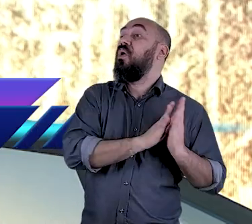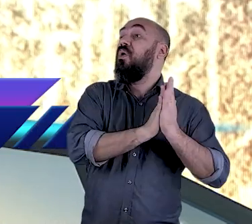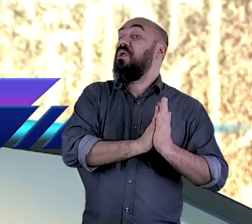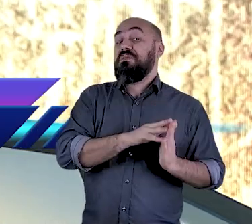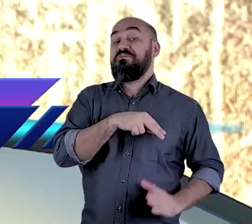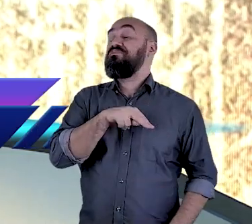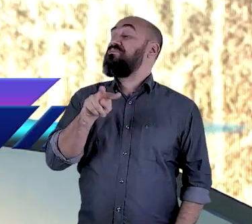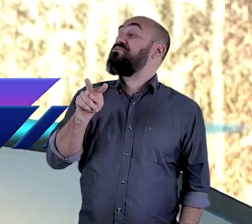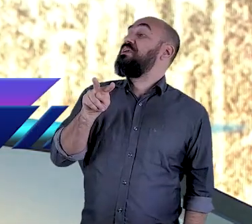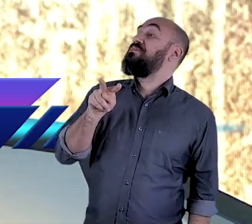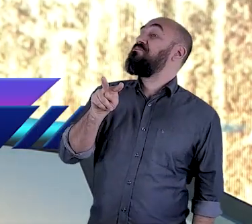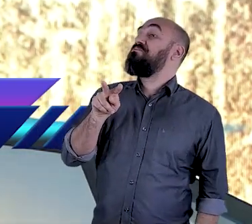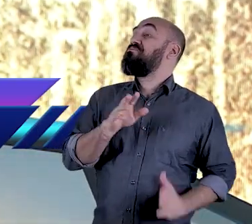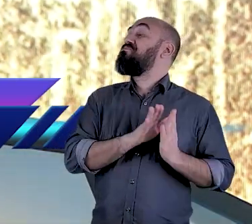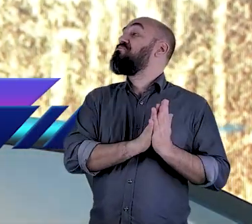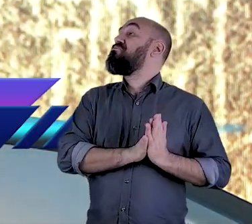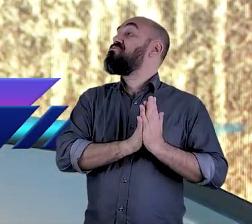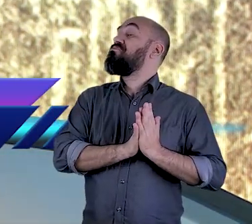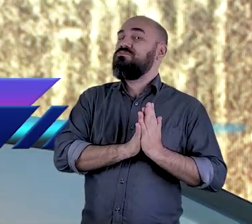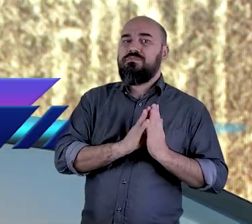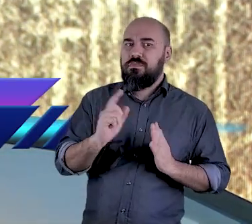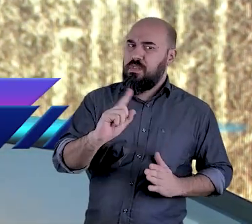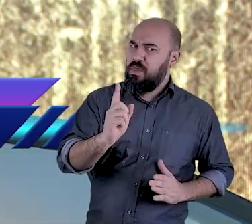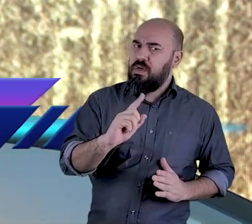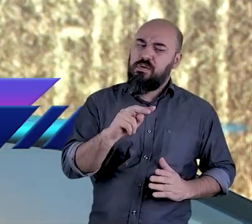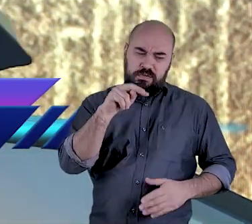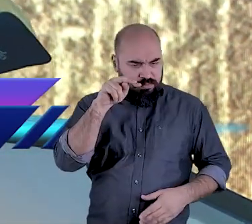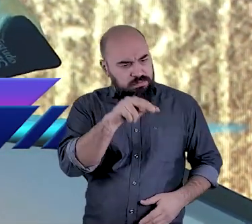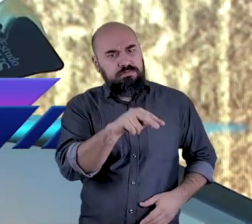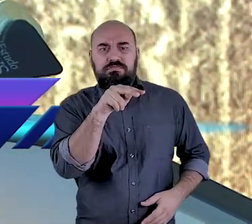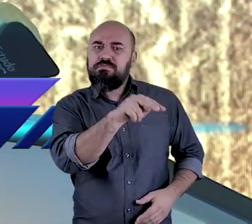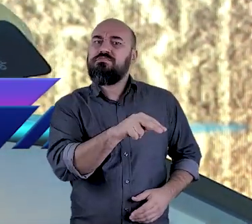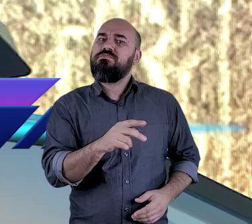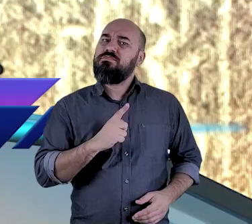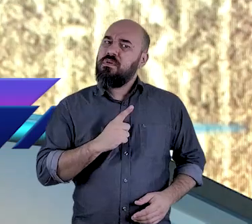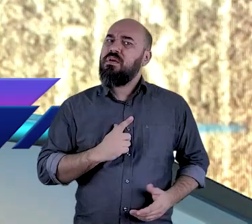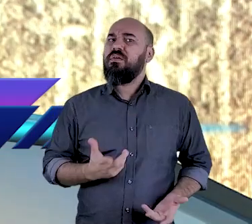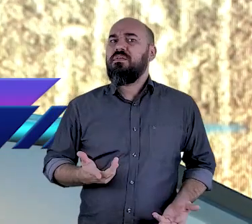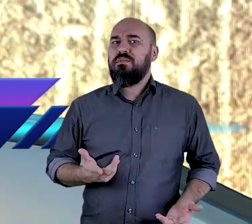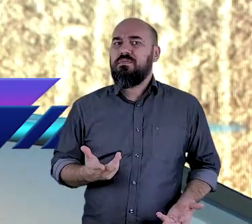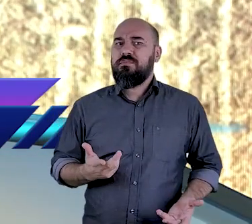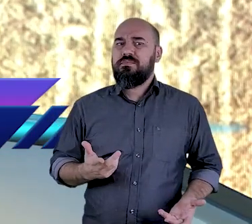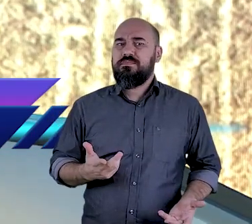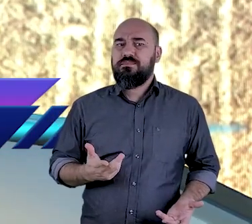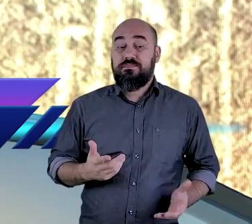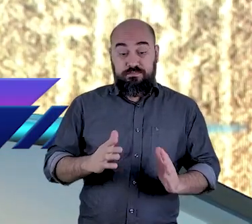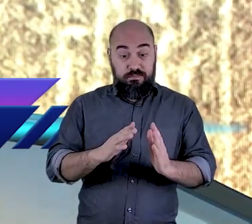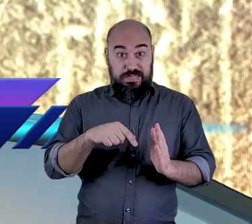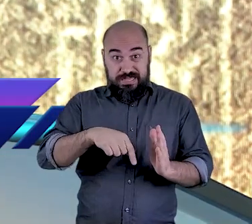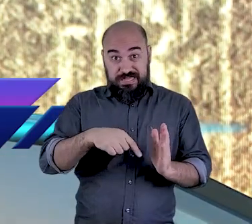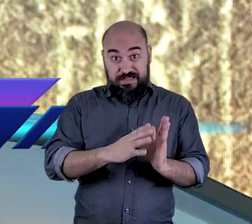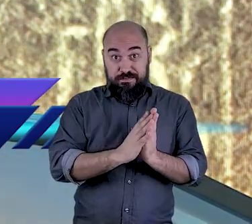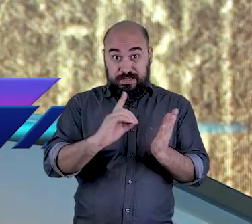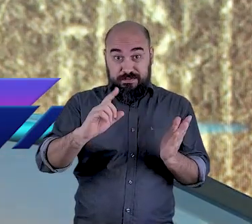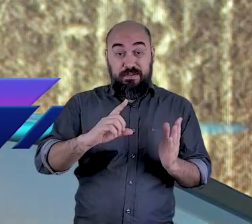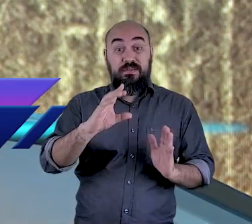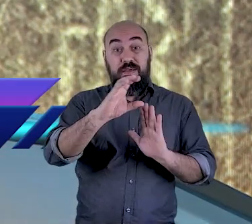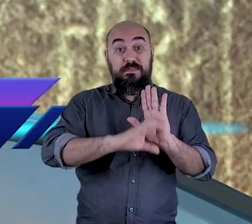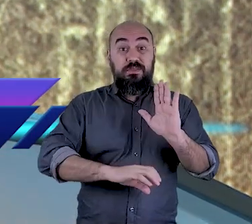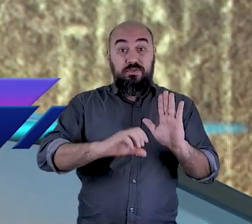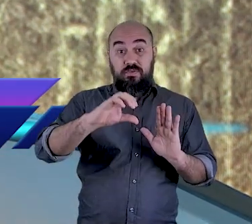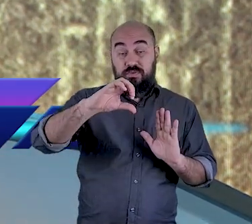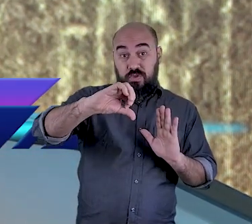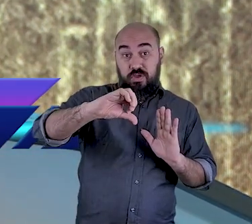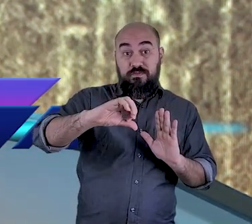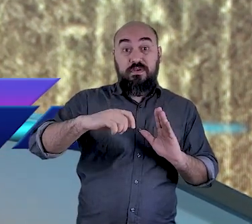amada Você é filho amado a visão que deve ser entendida Aqui é do capítulo